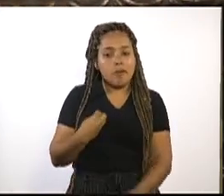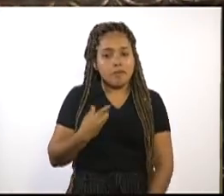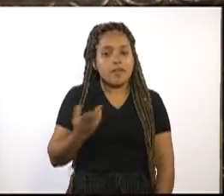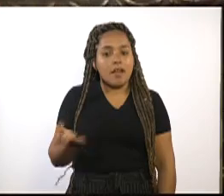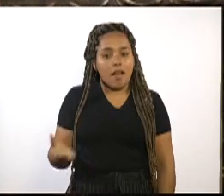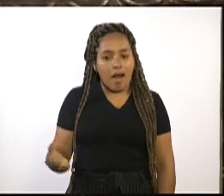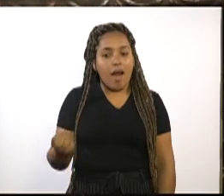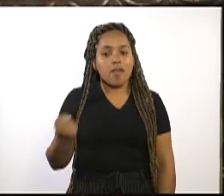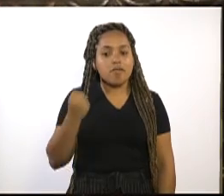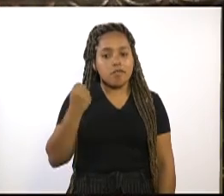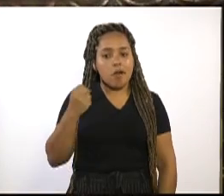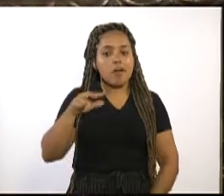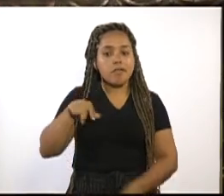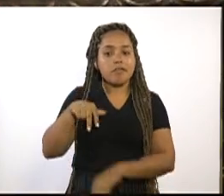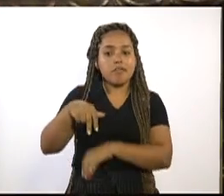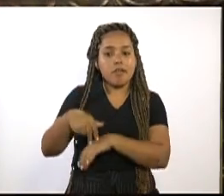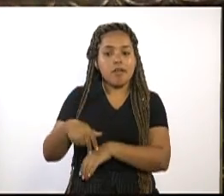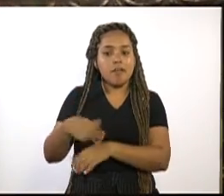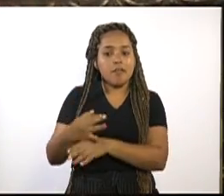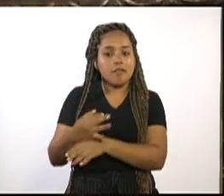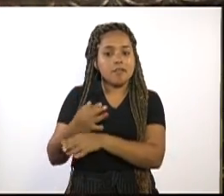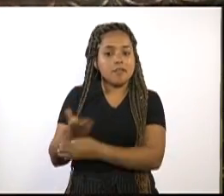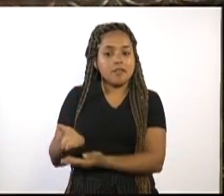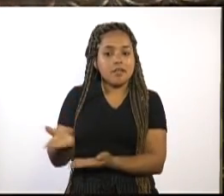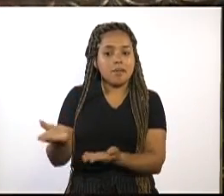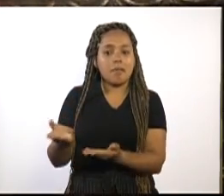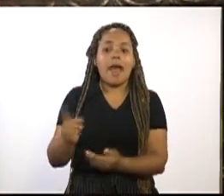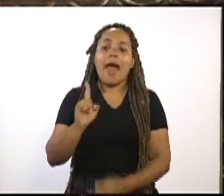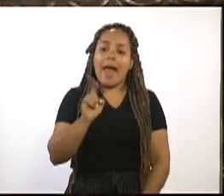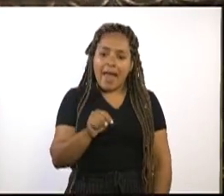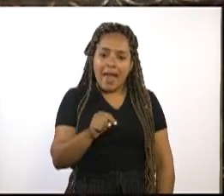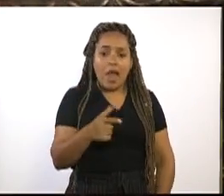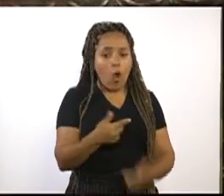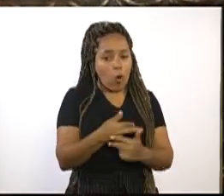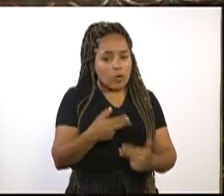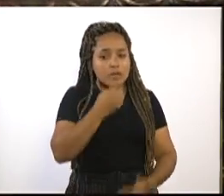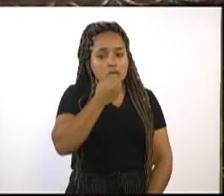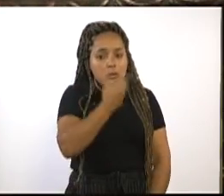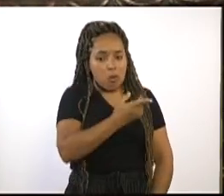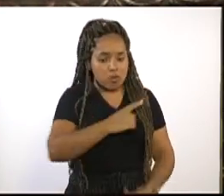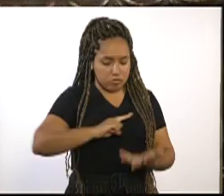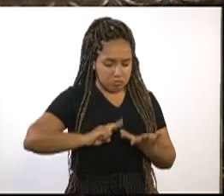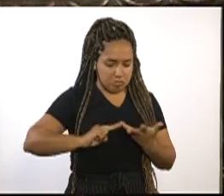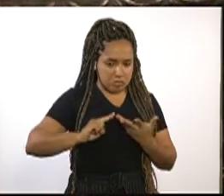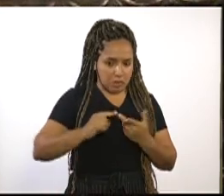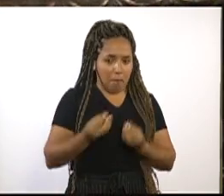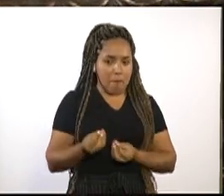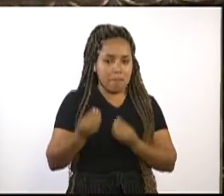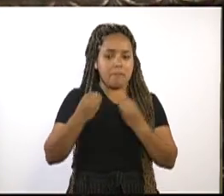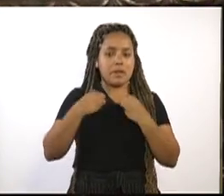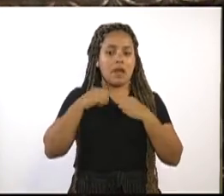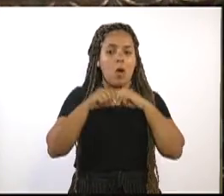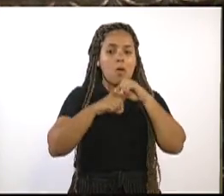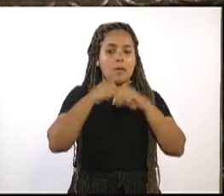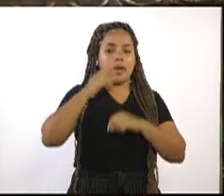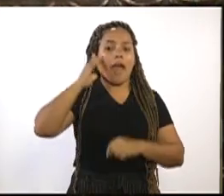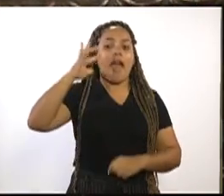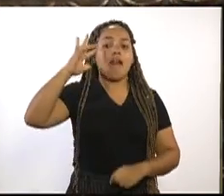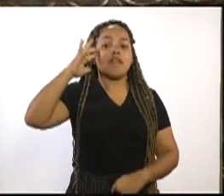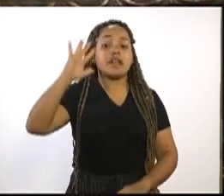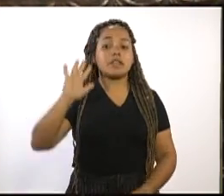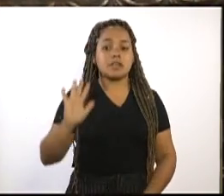presidente, essas coisas são boas para a gente refletir, né, sobre essa questão